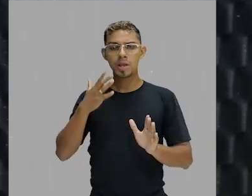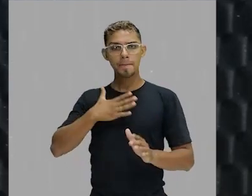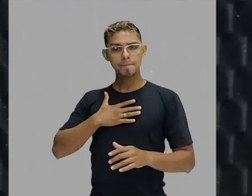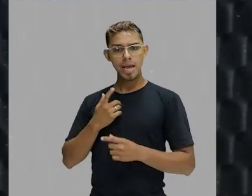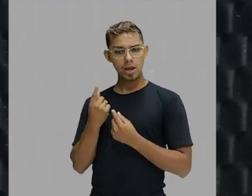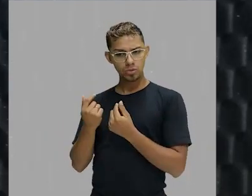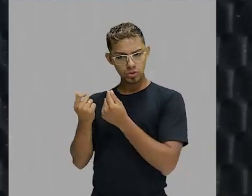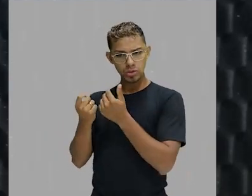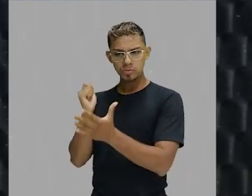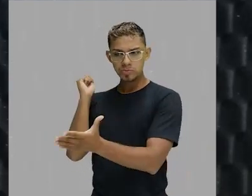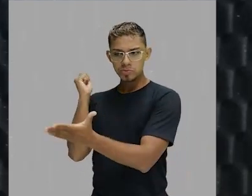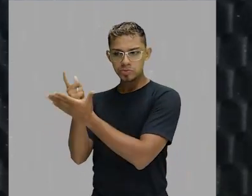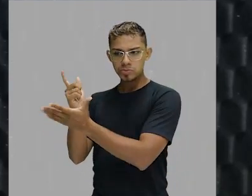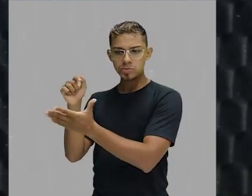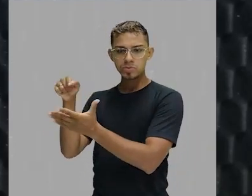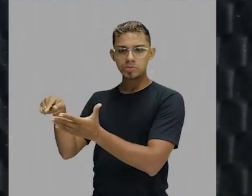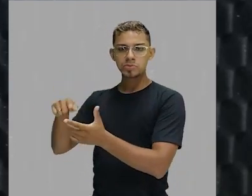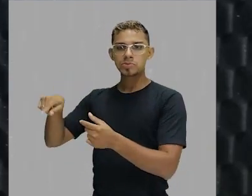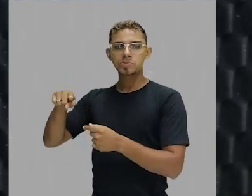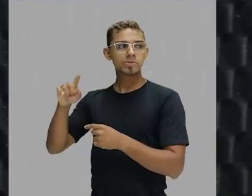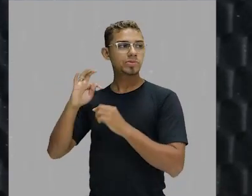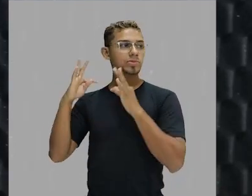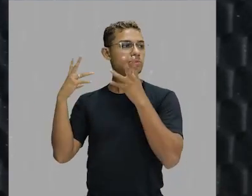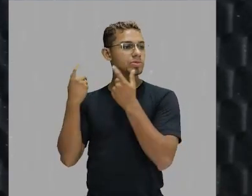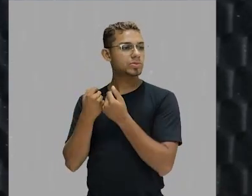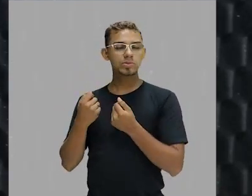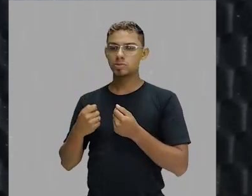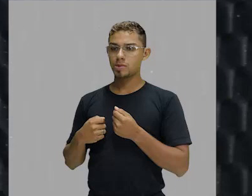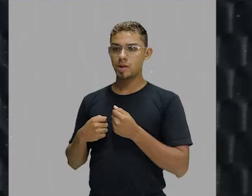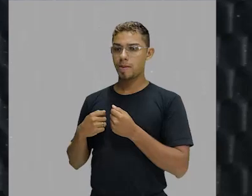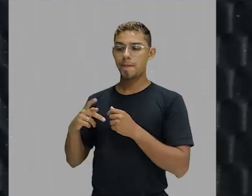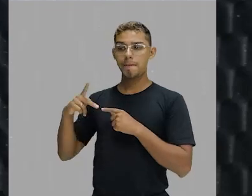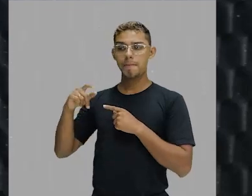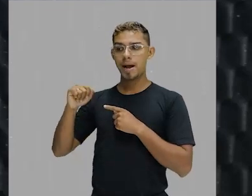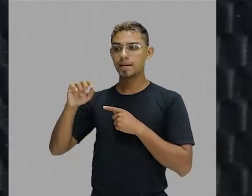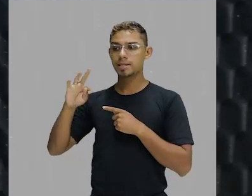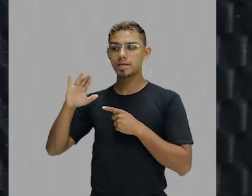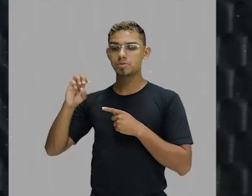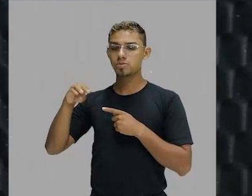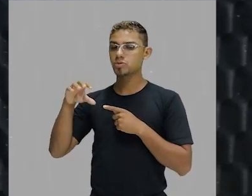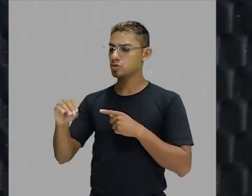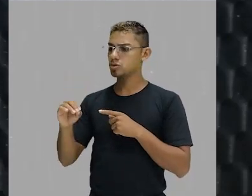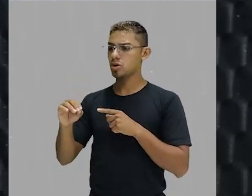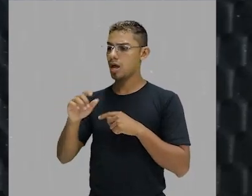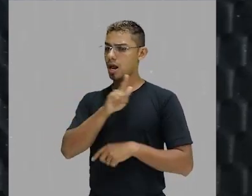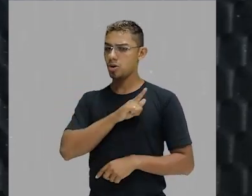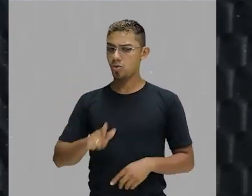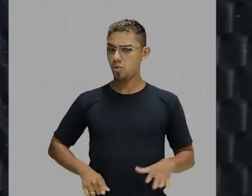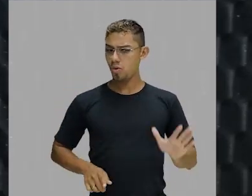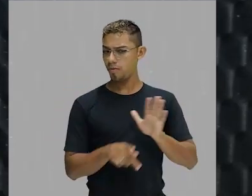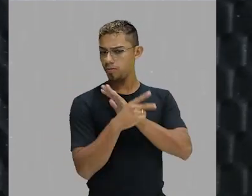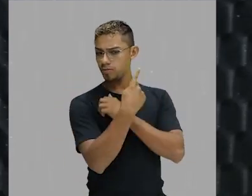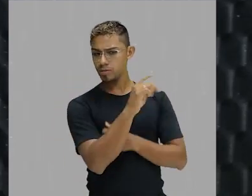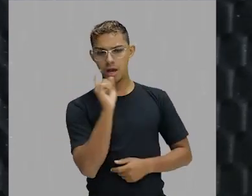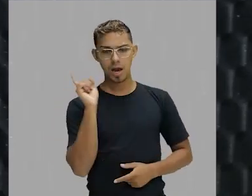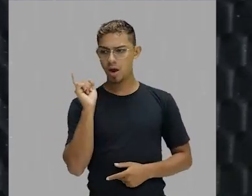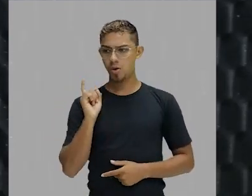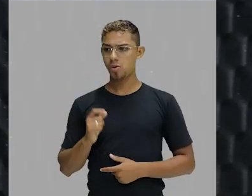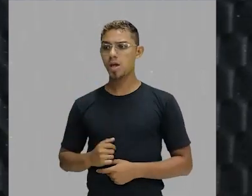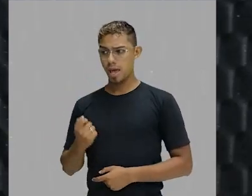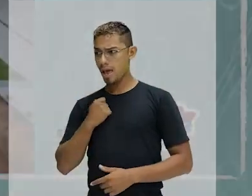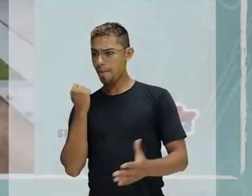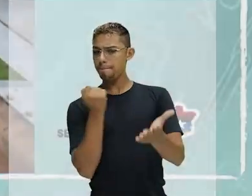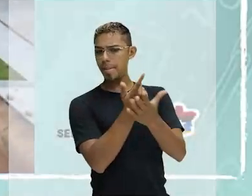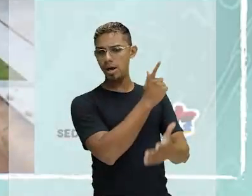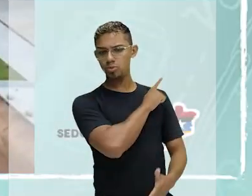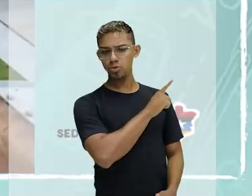cobrir todos os custos de uma coisa que é minha. O patrimônio não é do governo. O governo trabalha para mim para fazer a manutenção desse patrimônio. Então o problema não